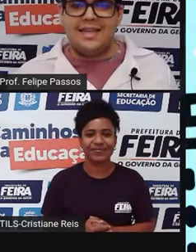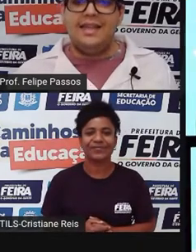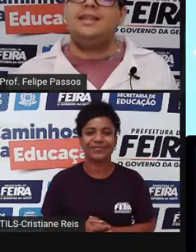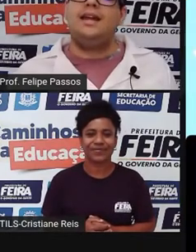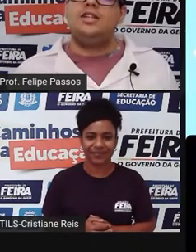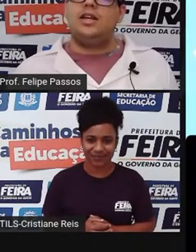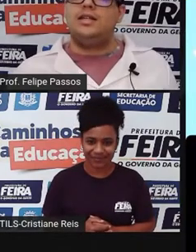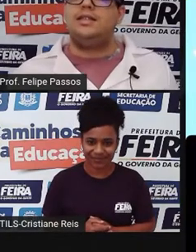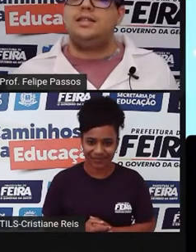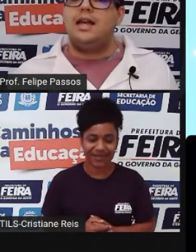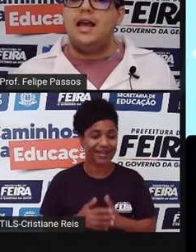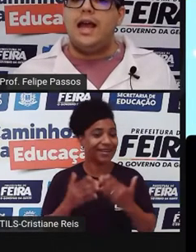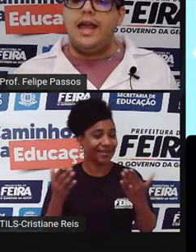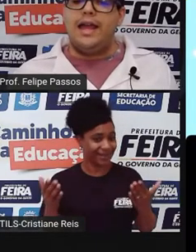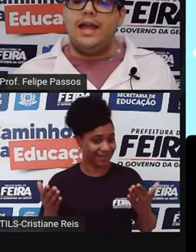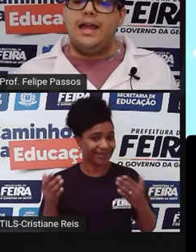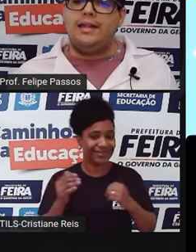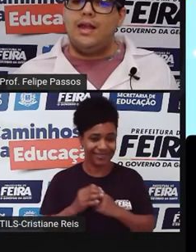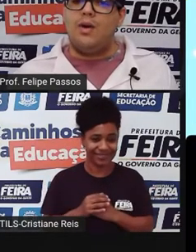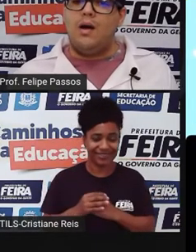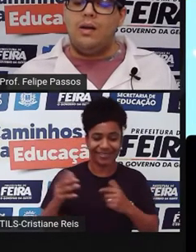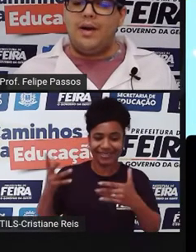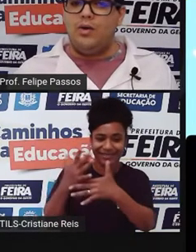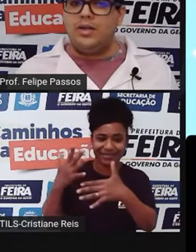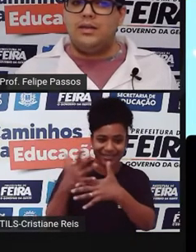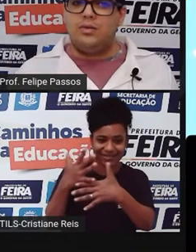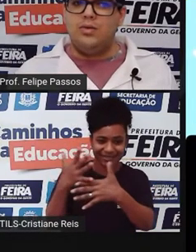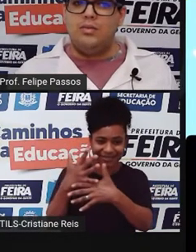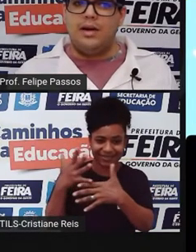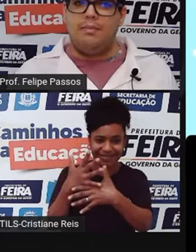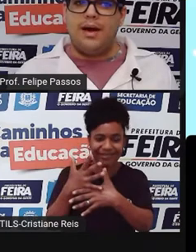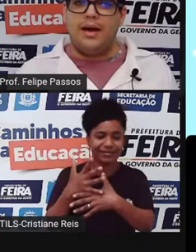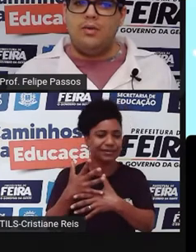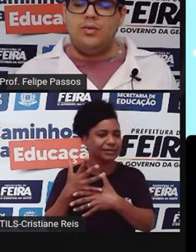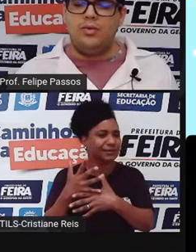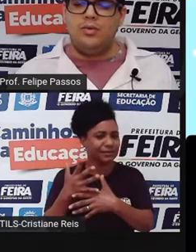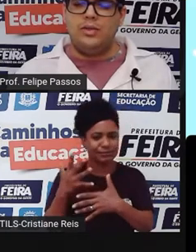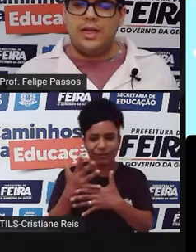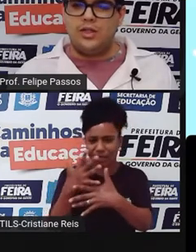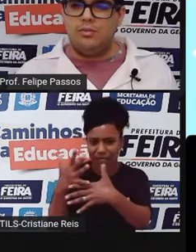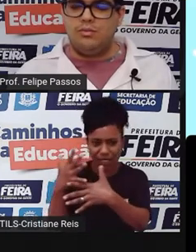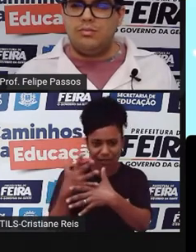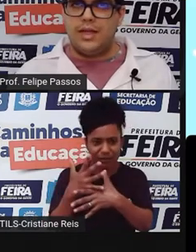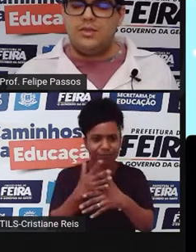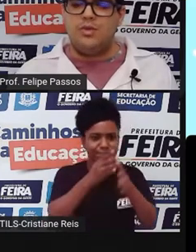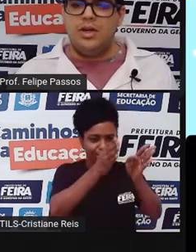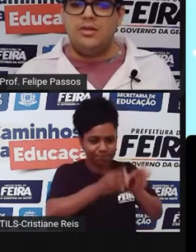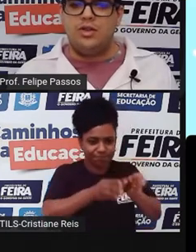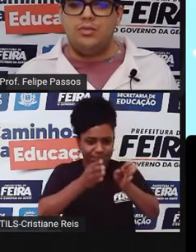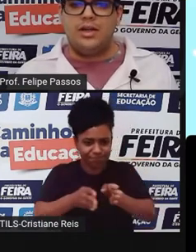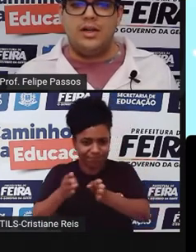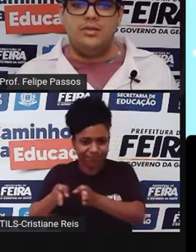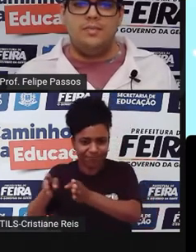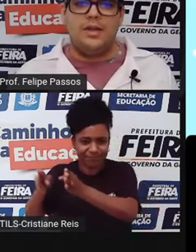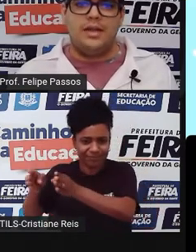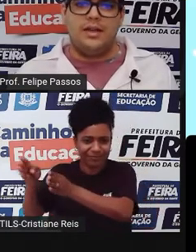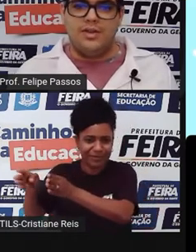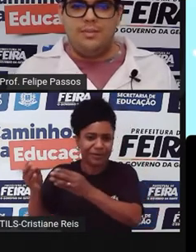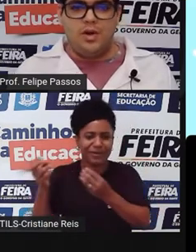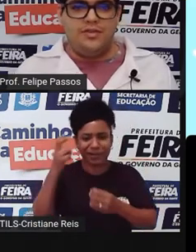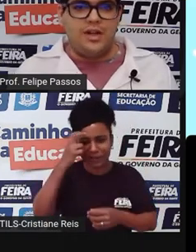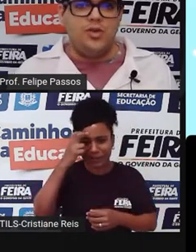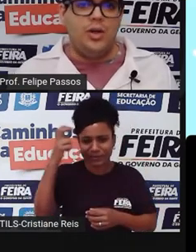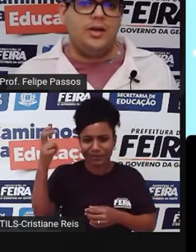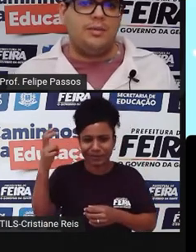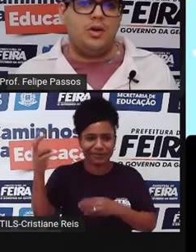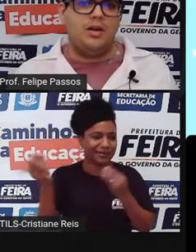Cidades inteligentes. Tem uma aula para outra turma, para o sétimo ano, se eu não me engano, que você